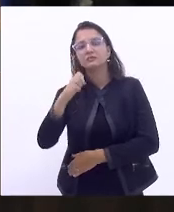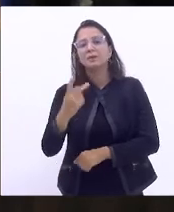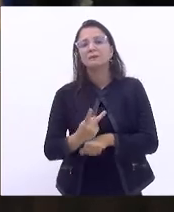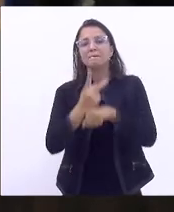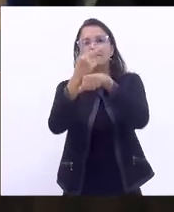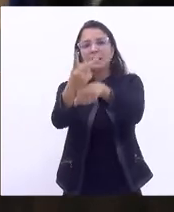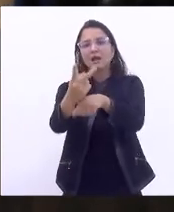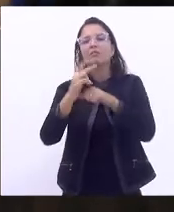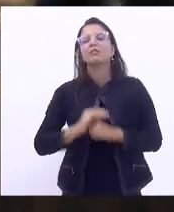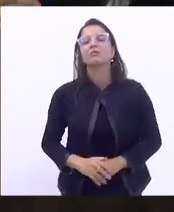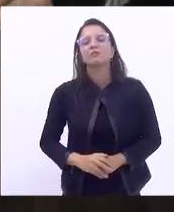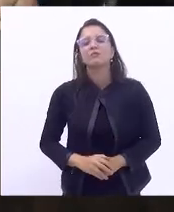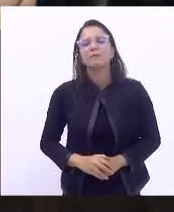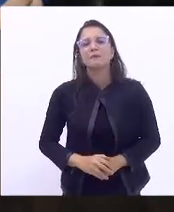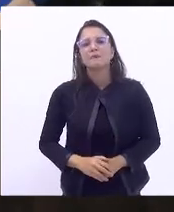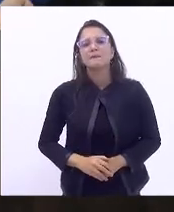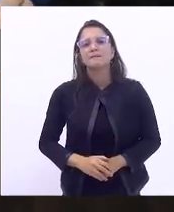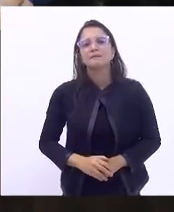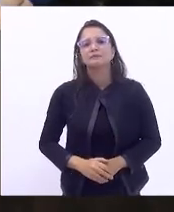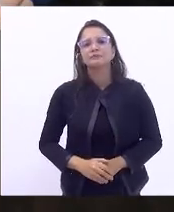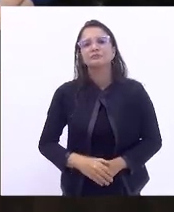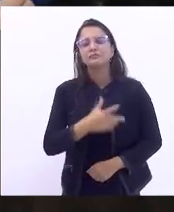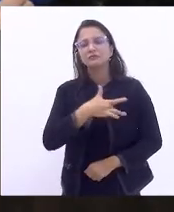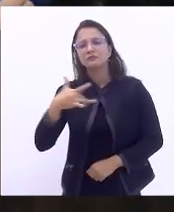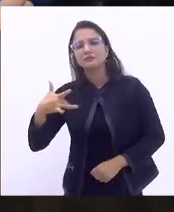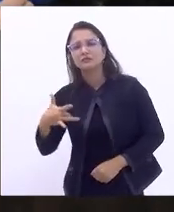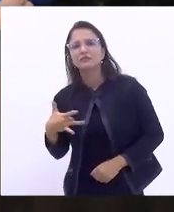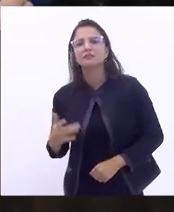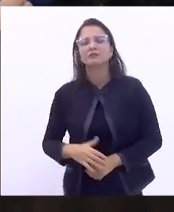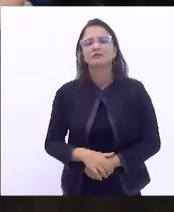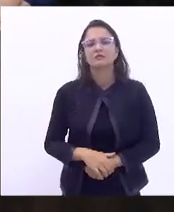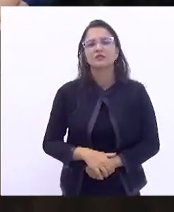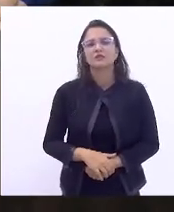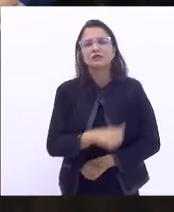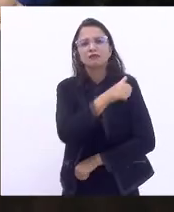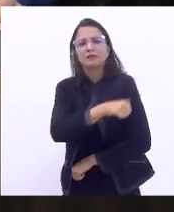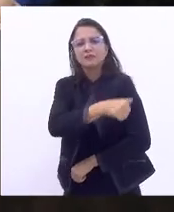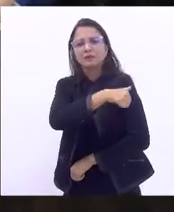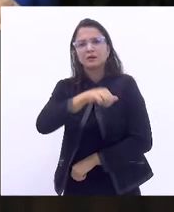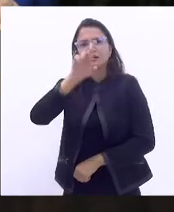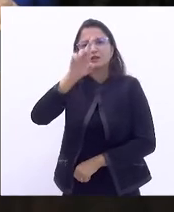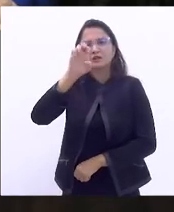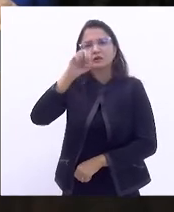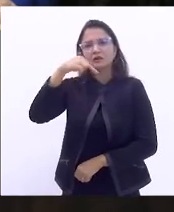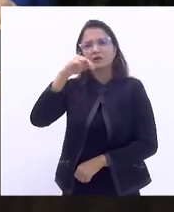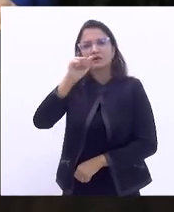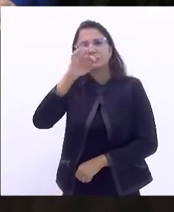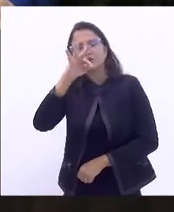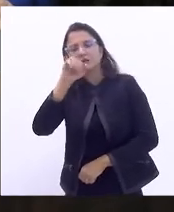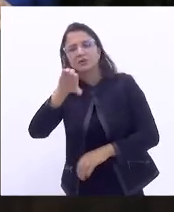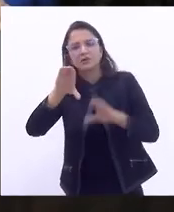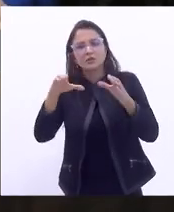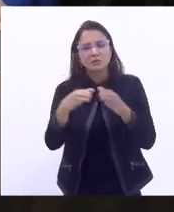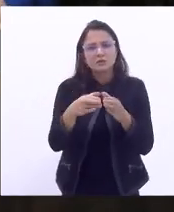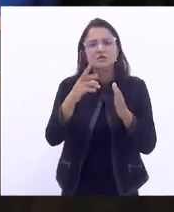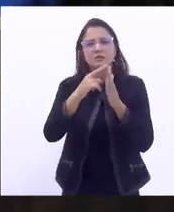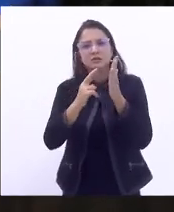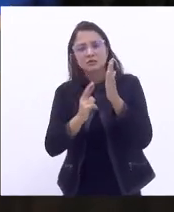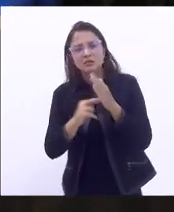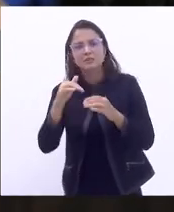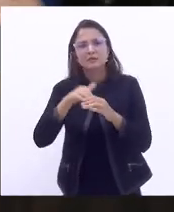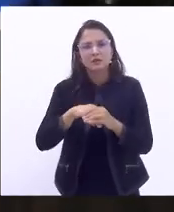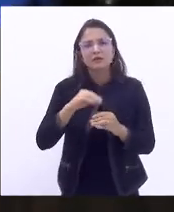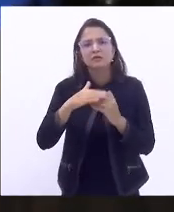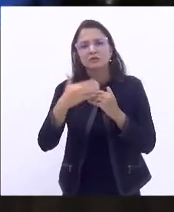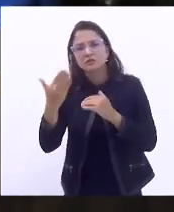ilustríssima enfermeira Renata Silva Hanselmann. Parecida da Comissão de Normas Internas e Proporção Externa,